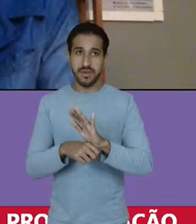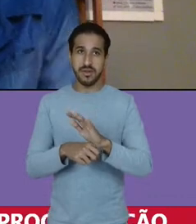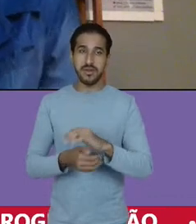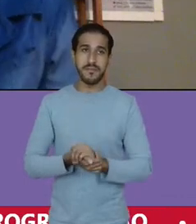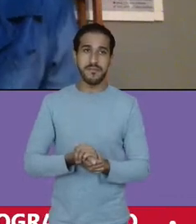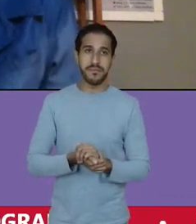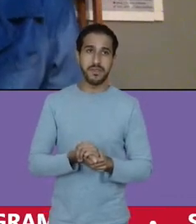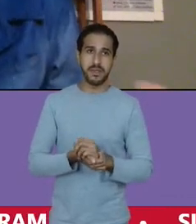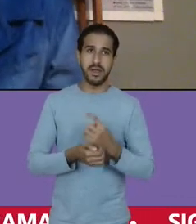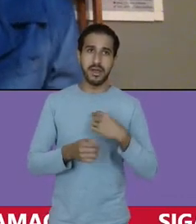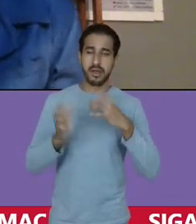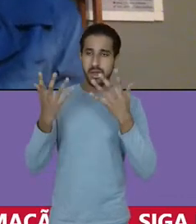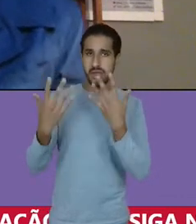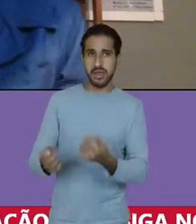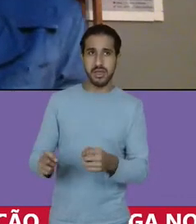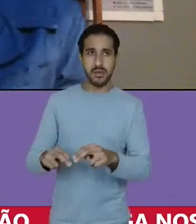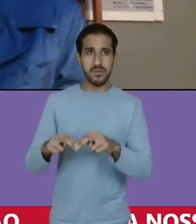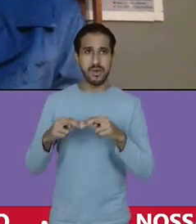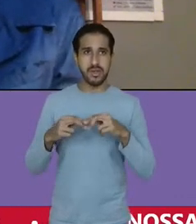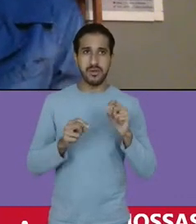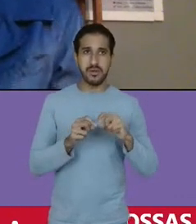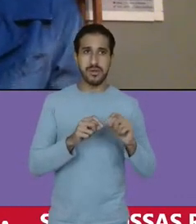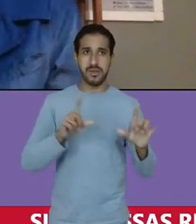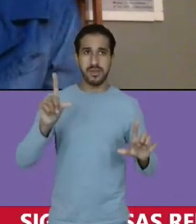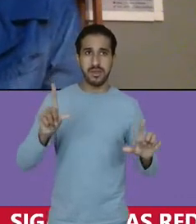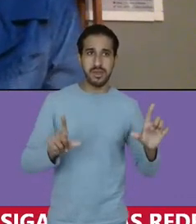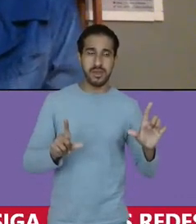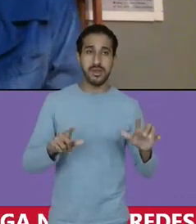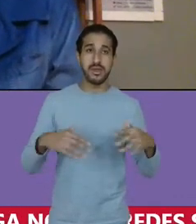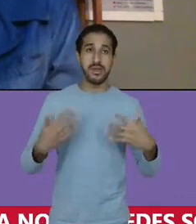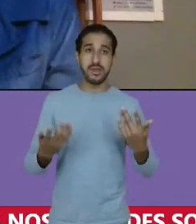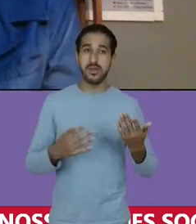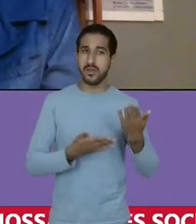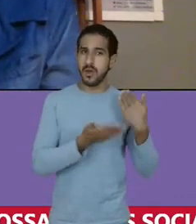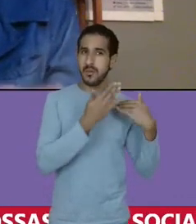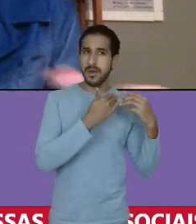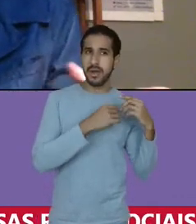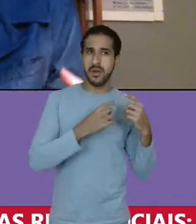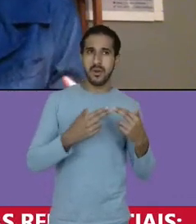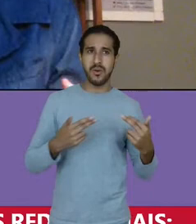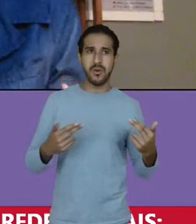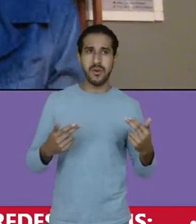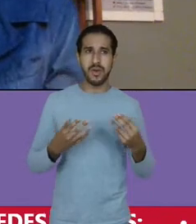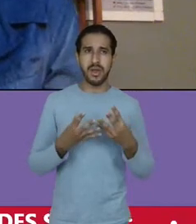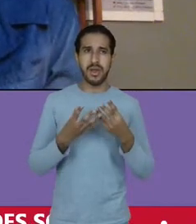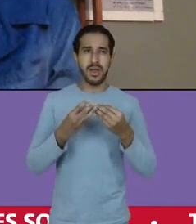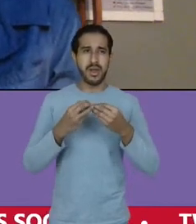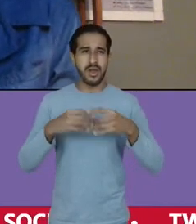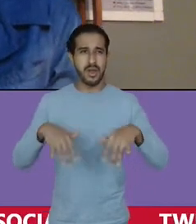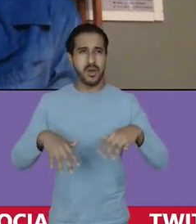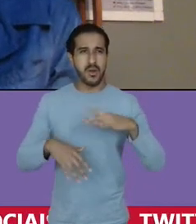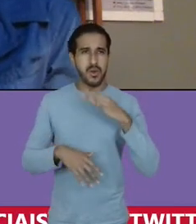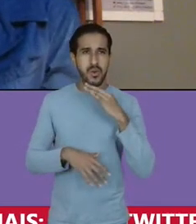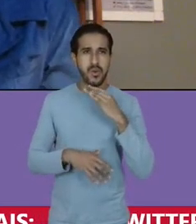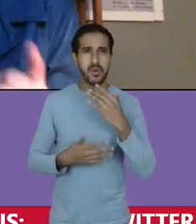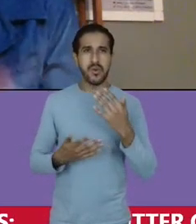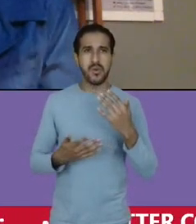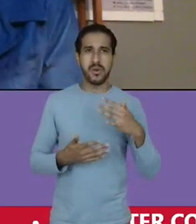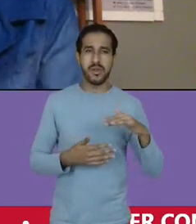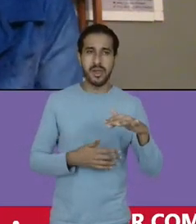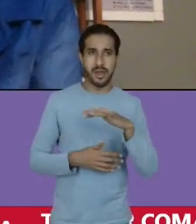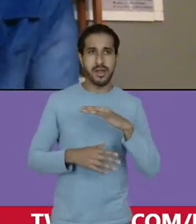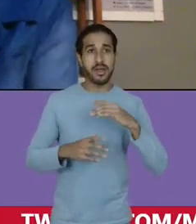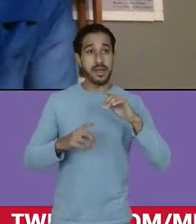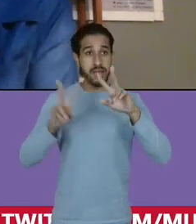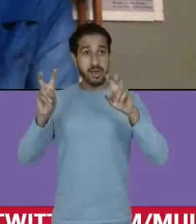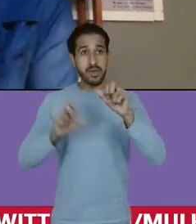sair? E eu pude aceitar porque eu fazia televisão. Então, assim, naquela época era de uma precariedade você ser roteirista, e isso